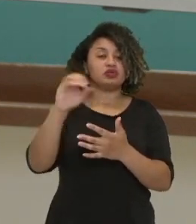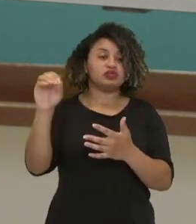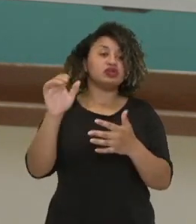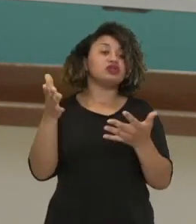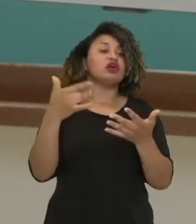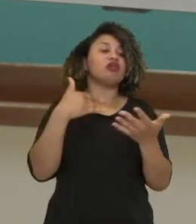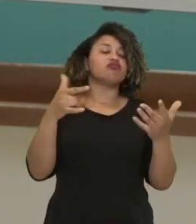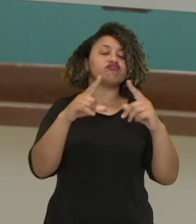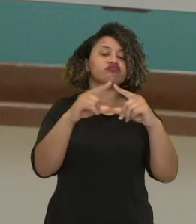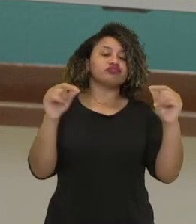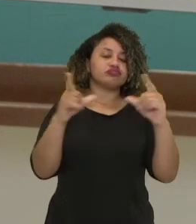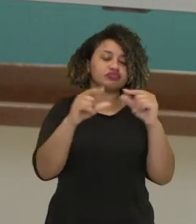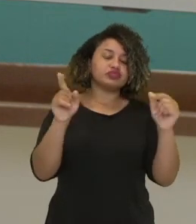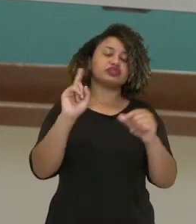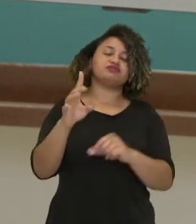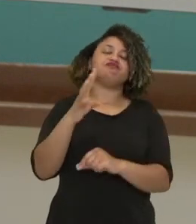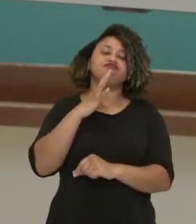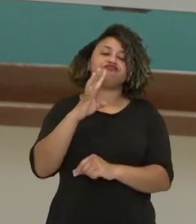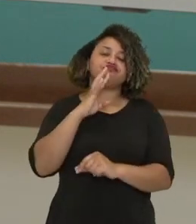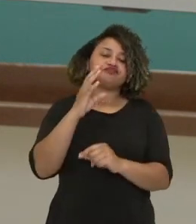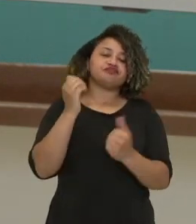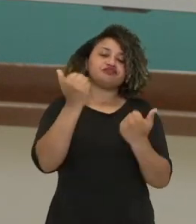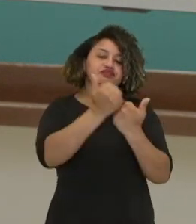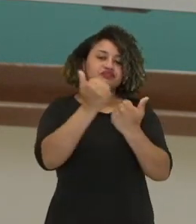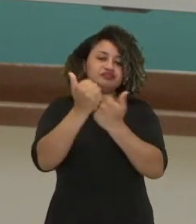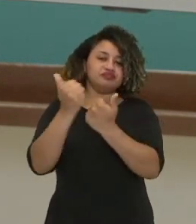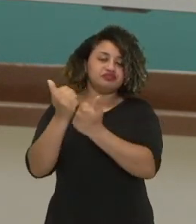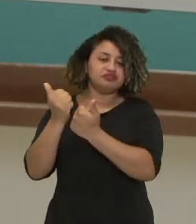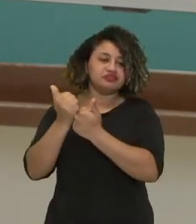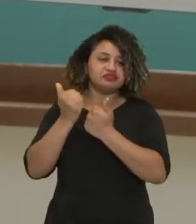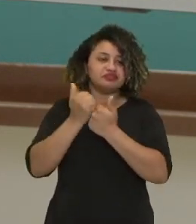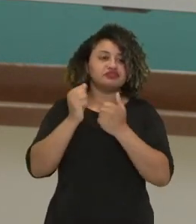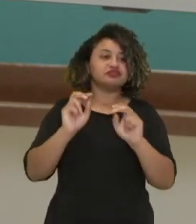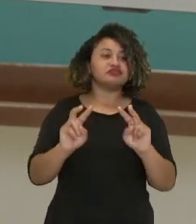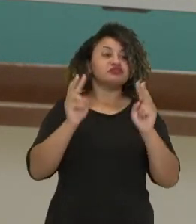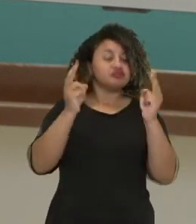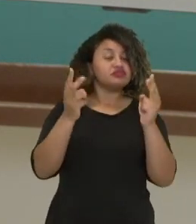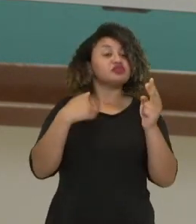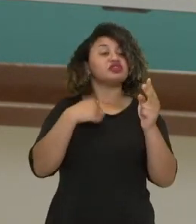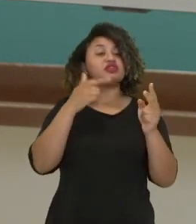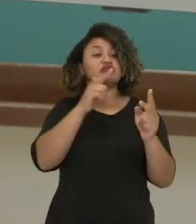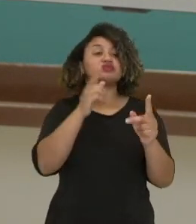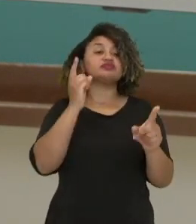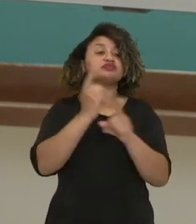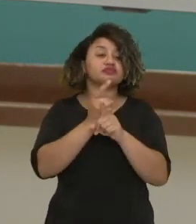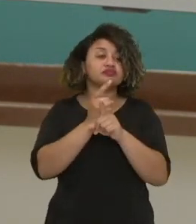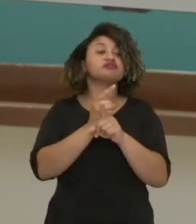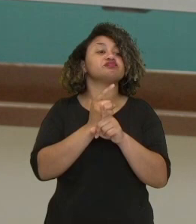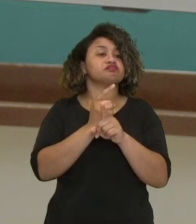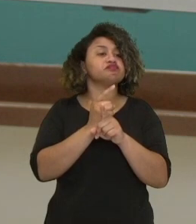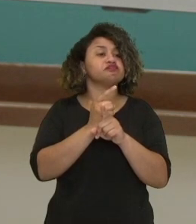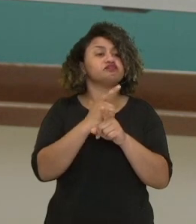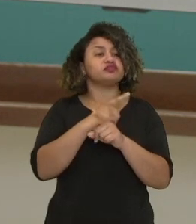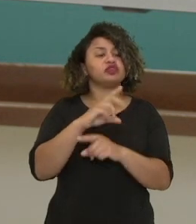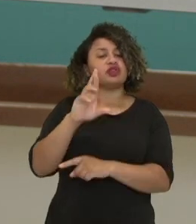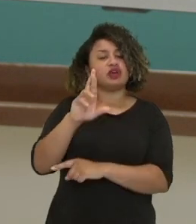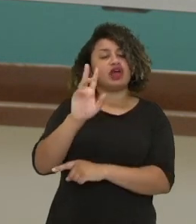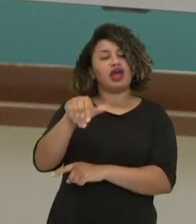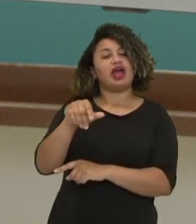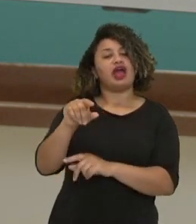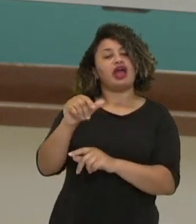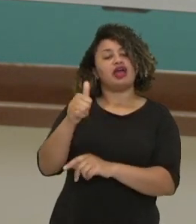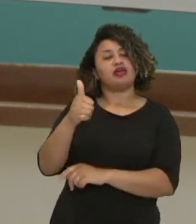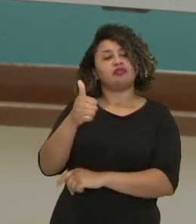fórmula. Nós já conhecemos o nosso A1 e já conhecemos também a nossa razão. Nossa razão é